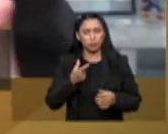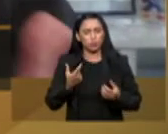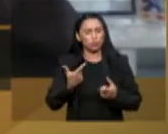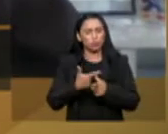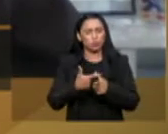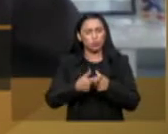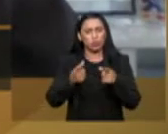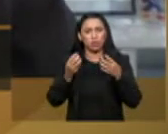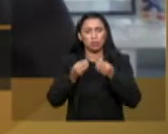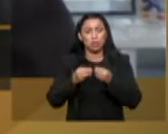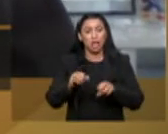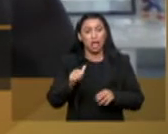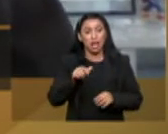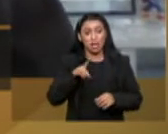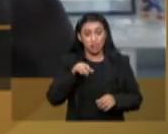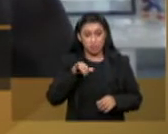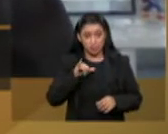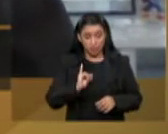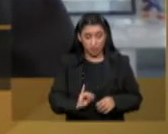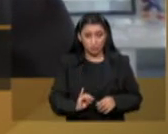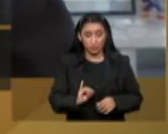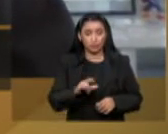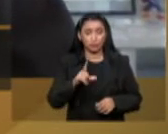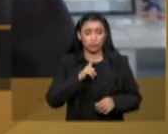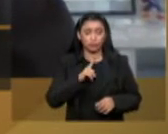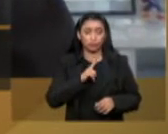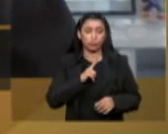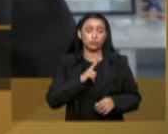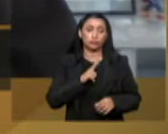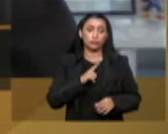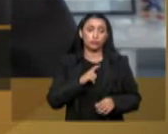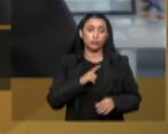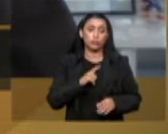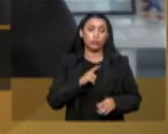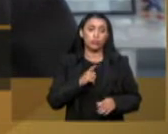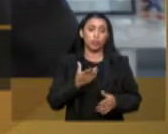caso a ADIM tenha êxito,